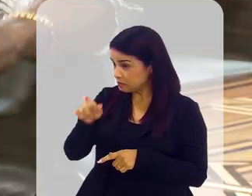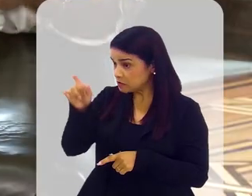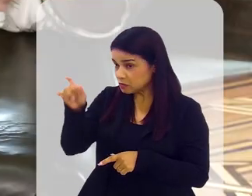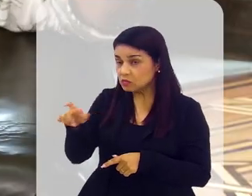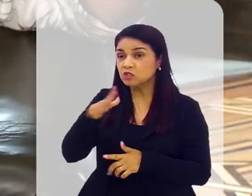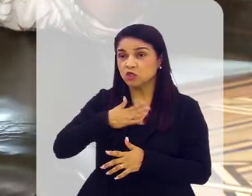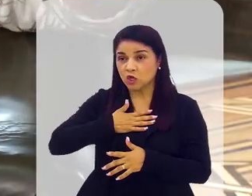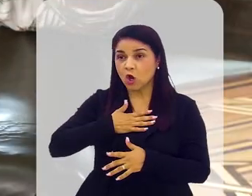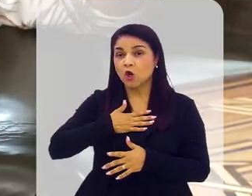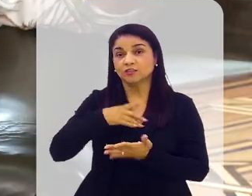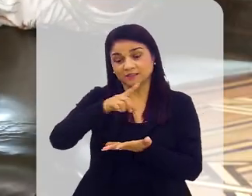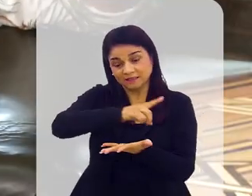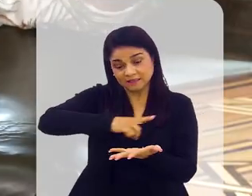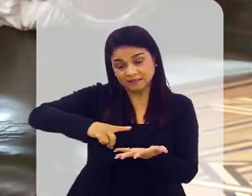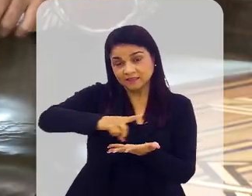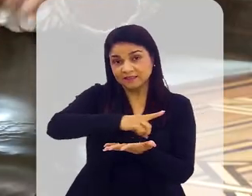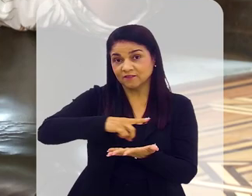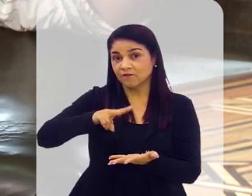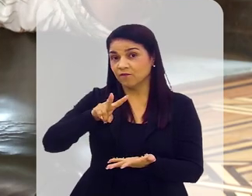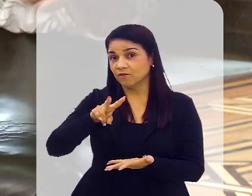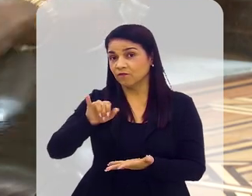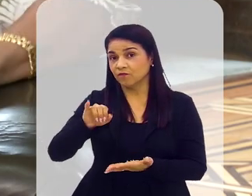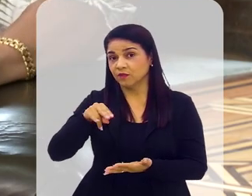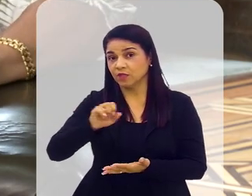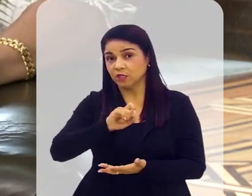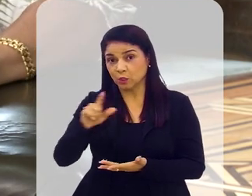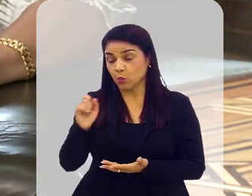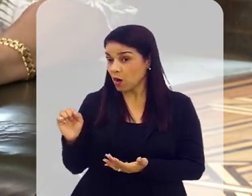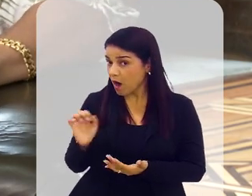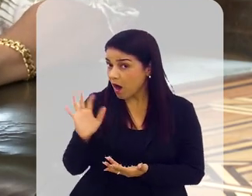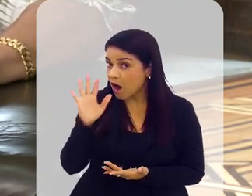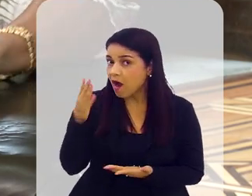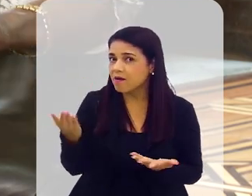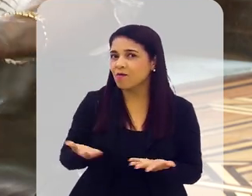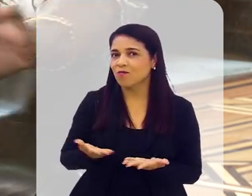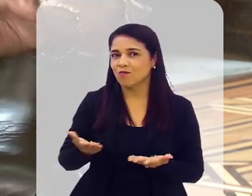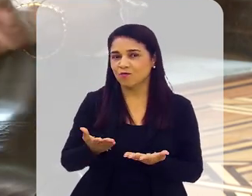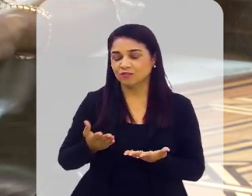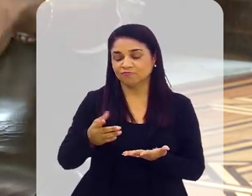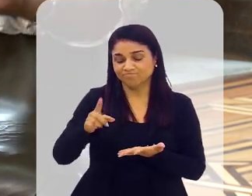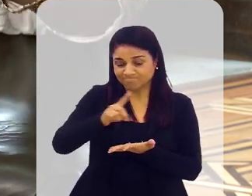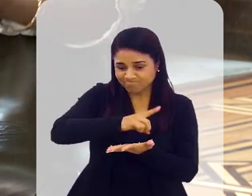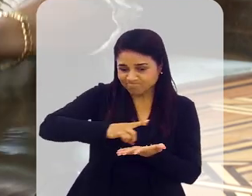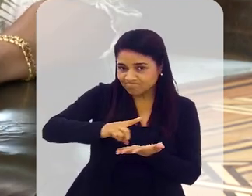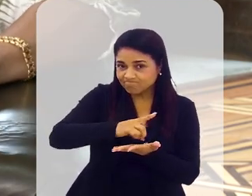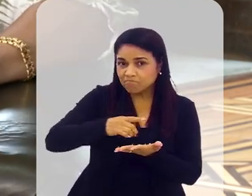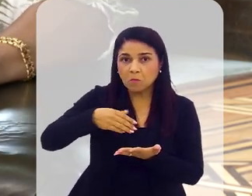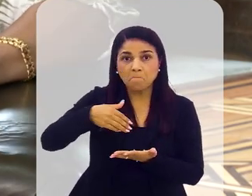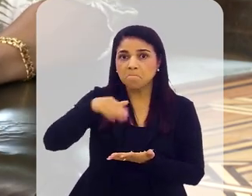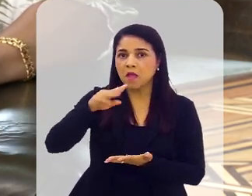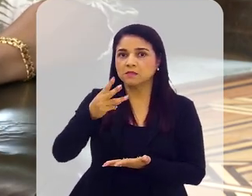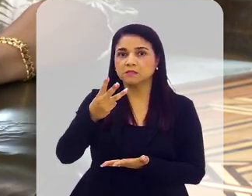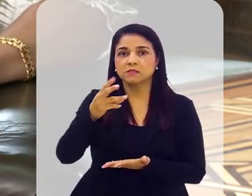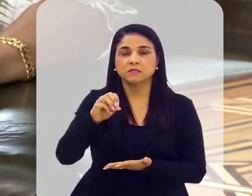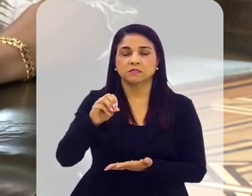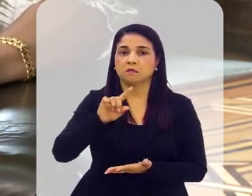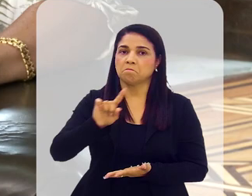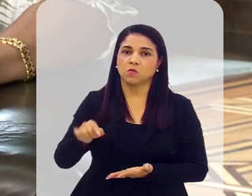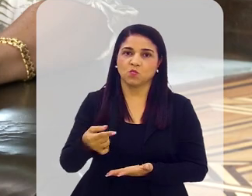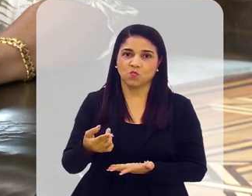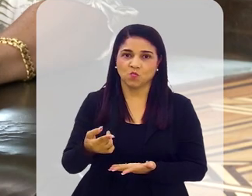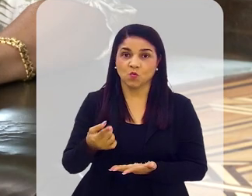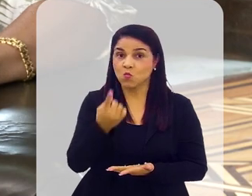de conserva o lance dos discos. Dos vinis, tá caro, né? Tá caro. Um vinil hoje, se ele não tiver arranhado, ele chega a valer até 30 mil reais.